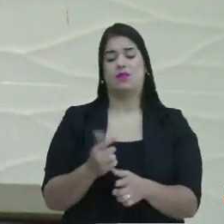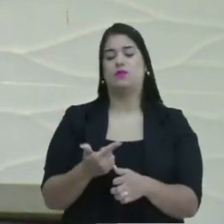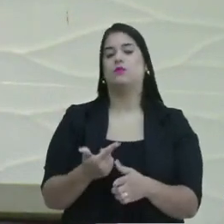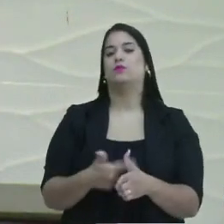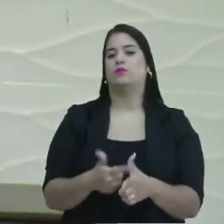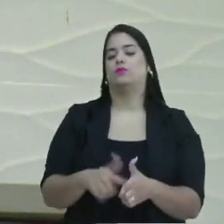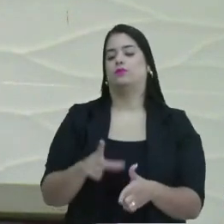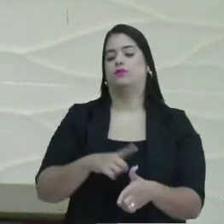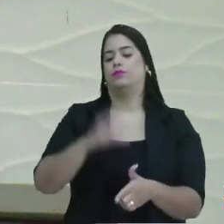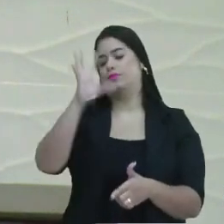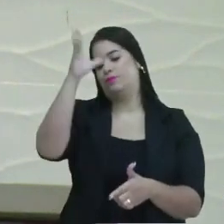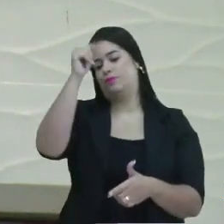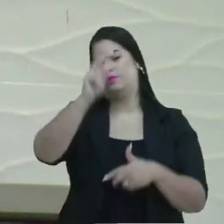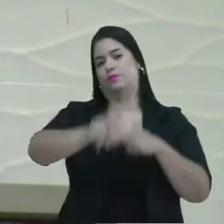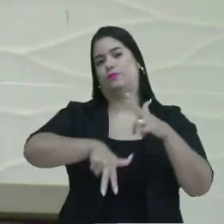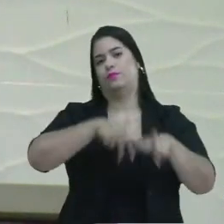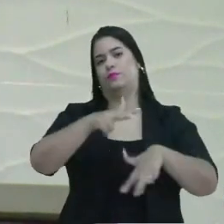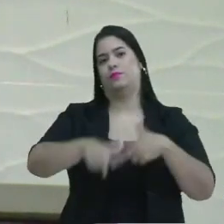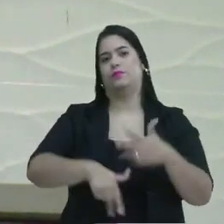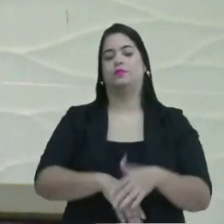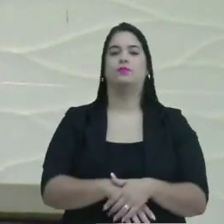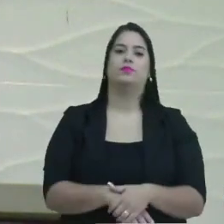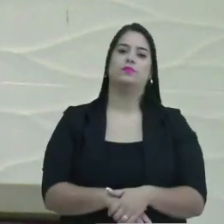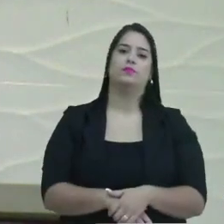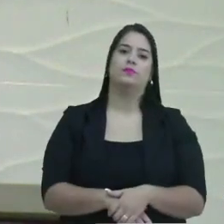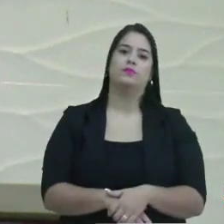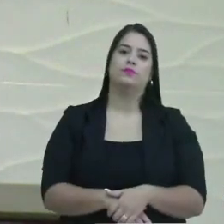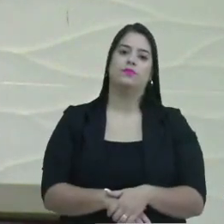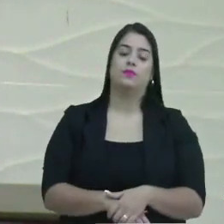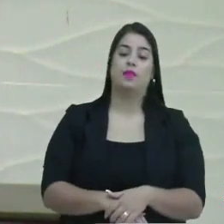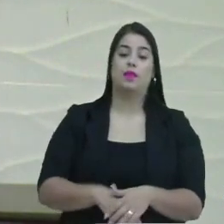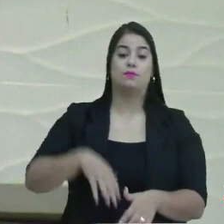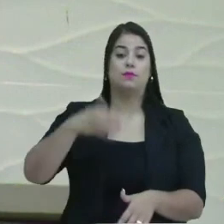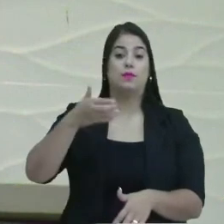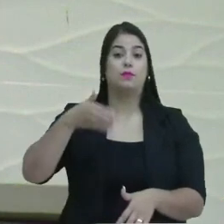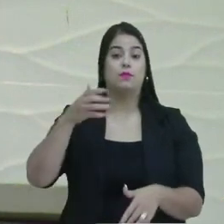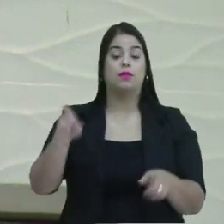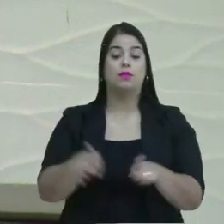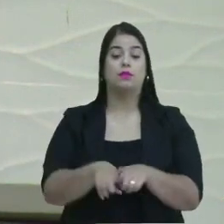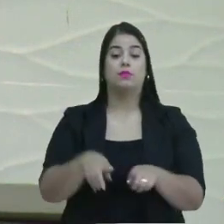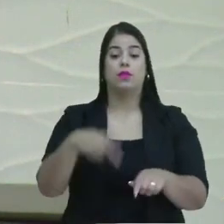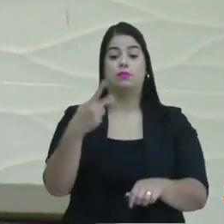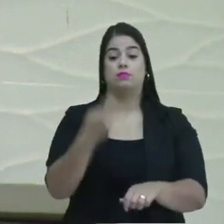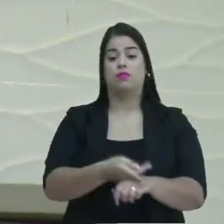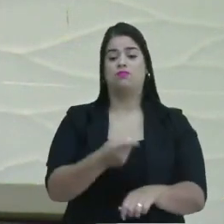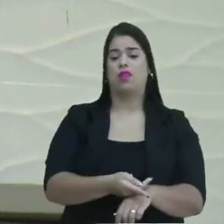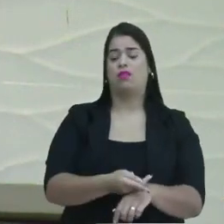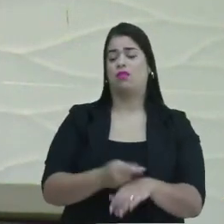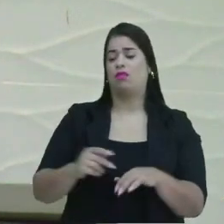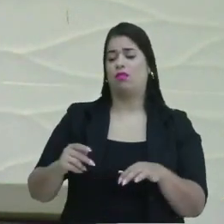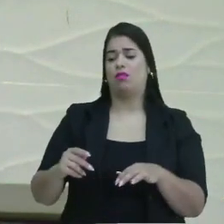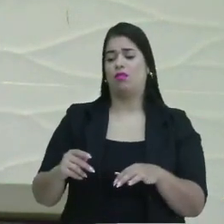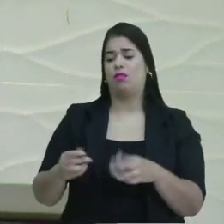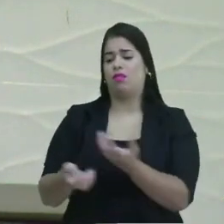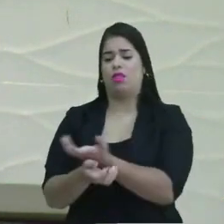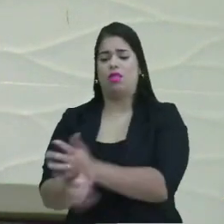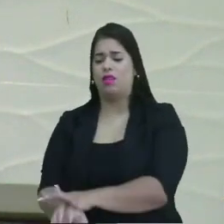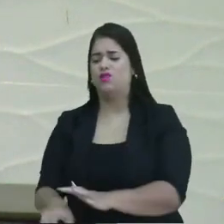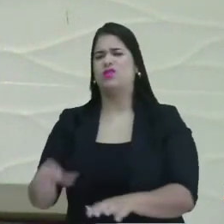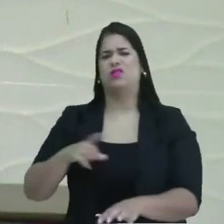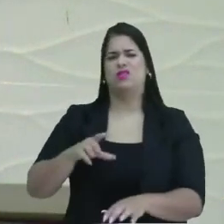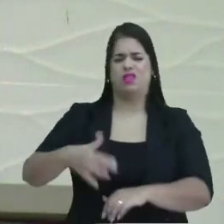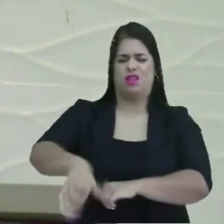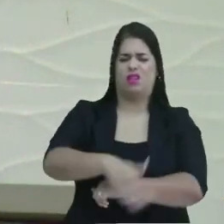em nosso município. Quero falar também sobre as metralhas. Nós sabemos que em nosso município